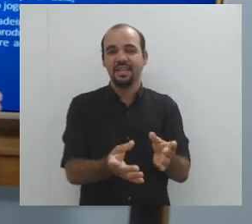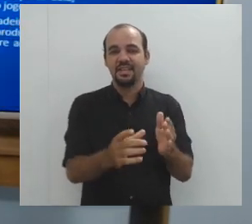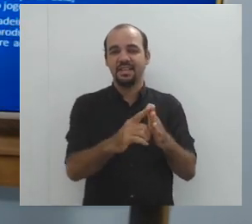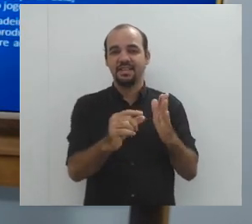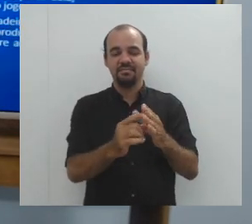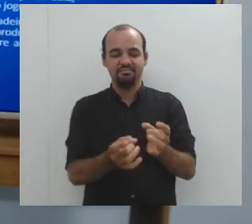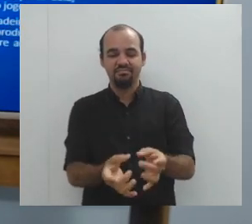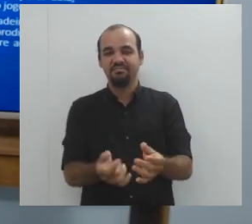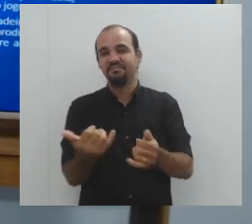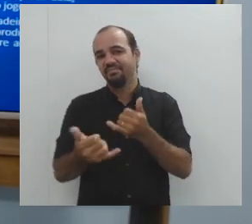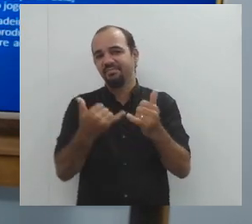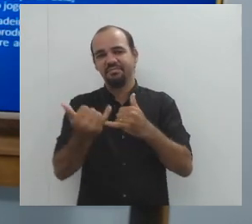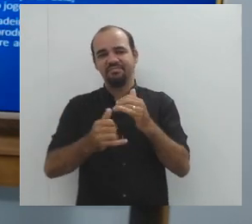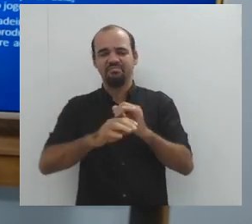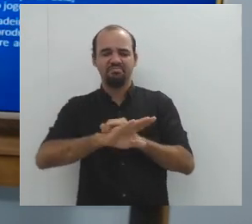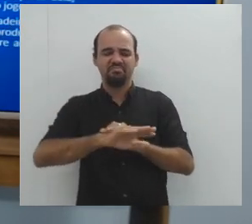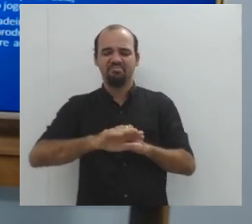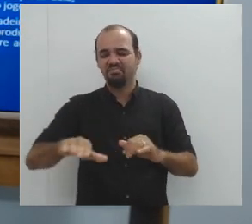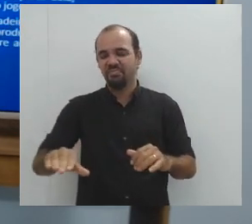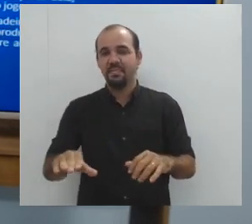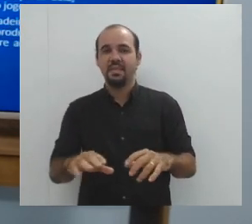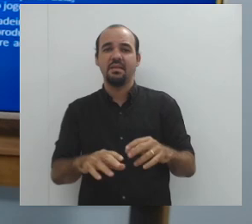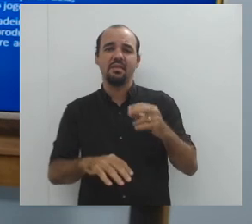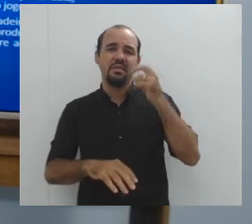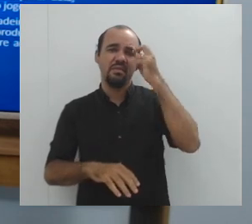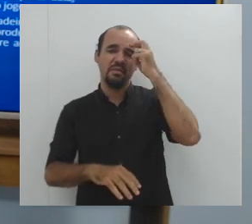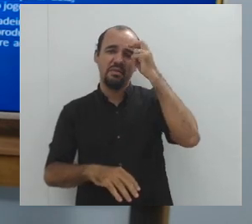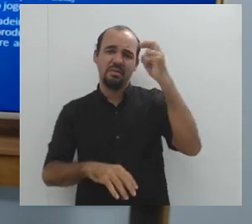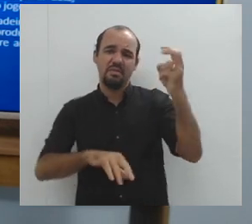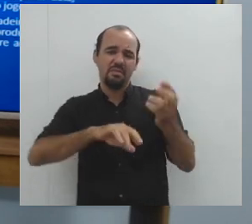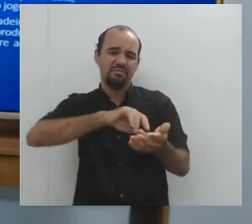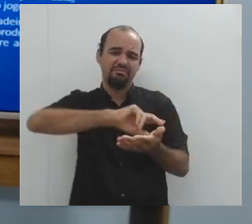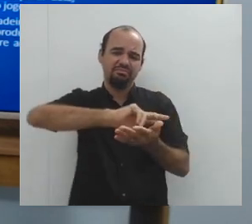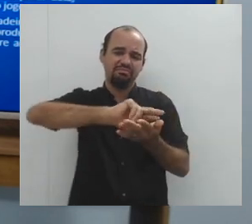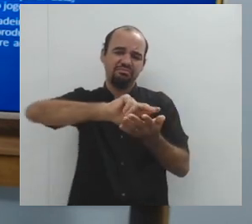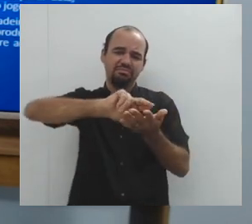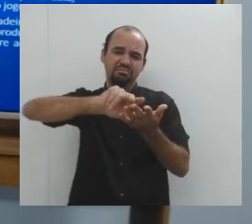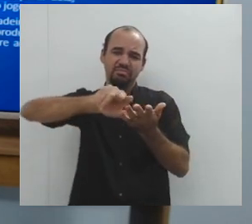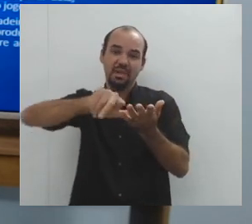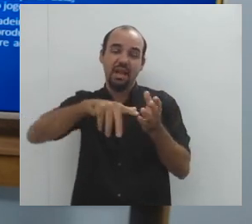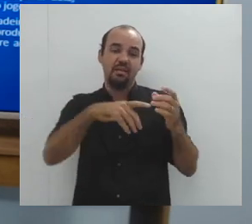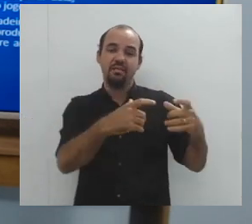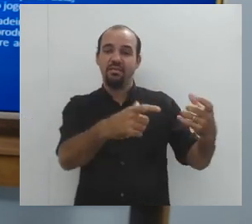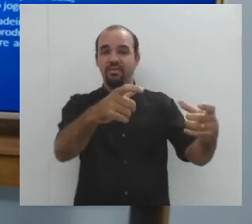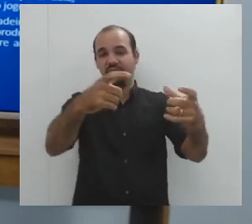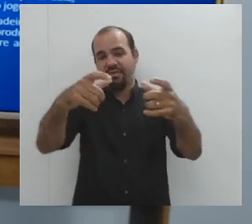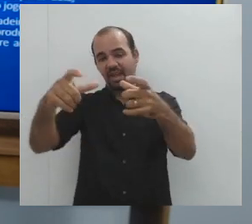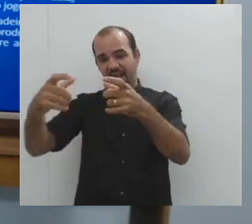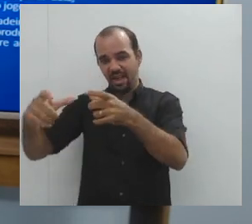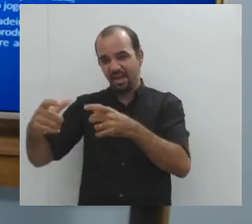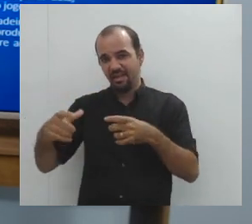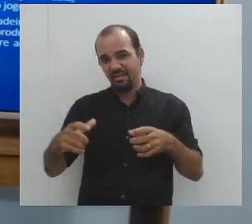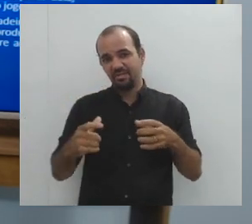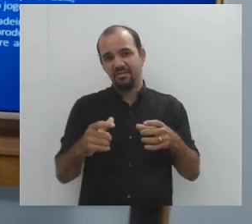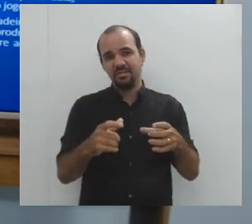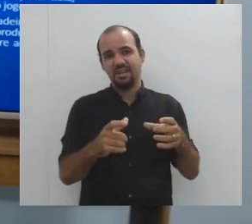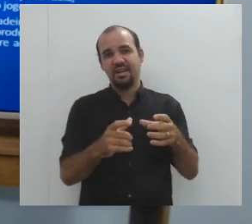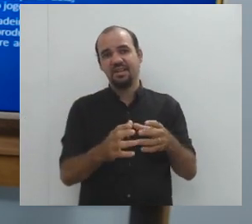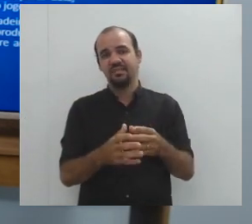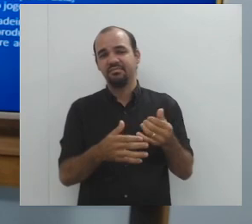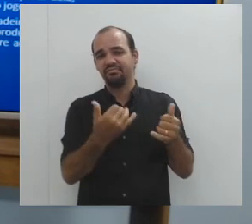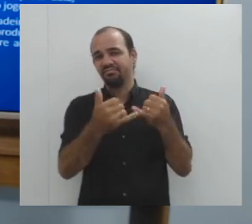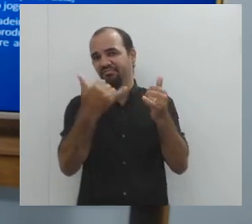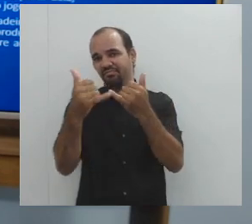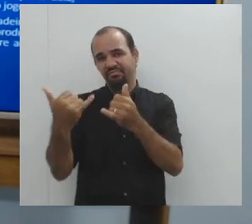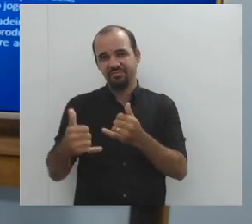diversas culturas, elas reproduzem o que elas vivem e o que elas observam. Então, essas brincadeiras